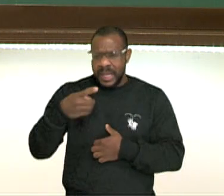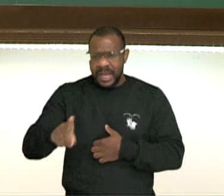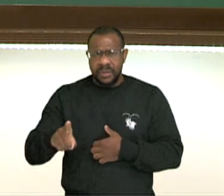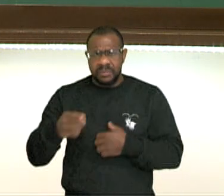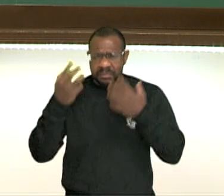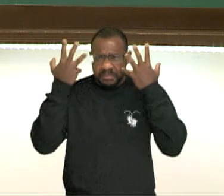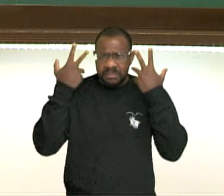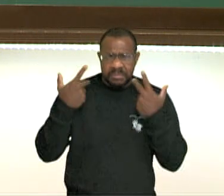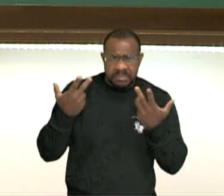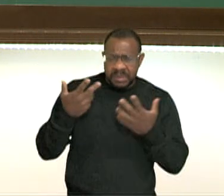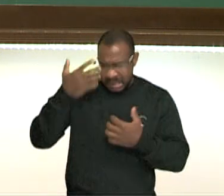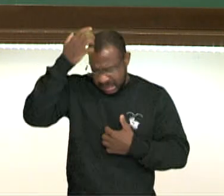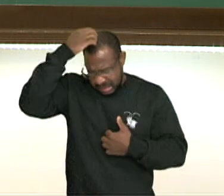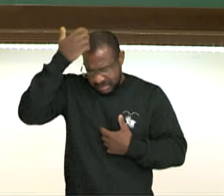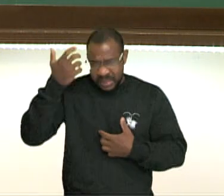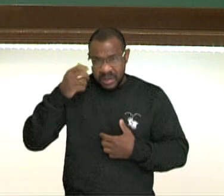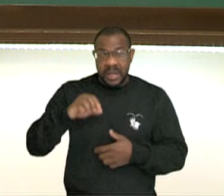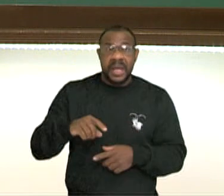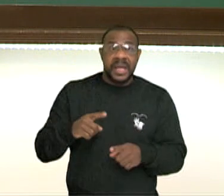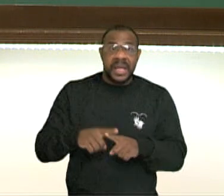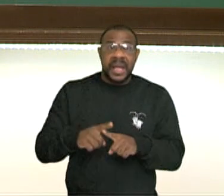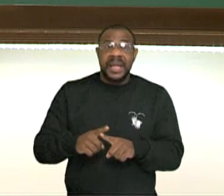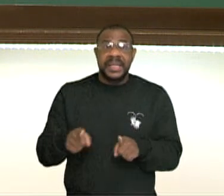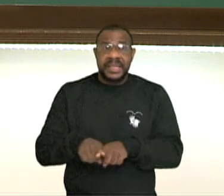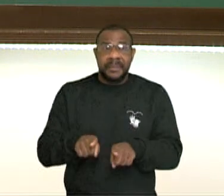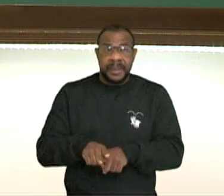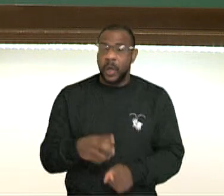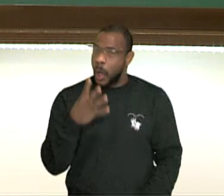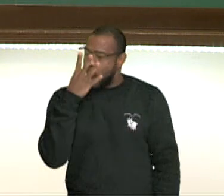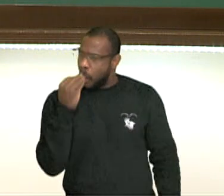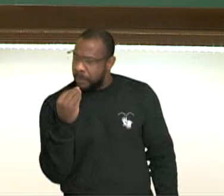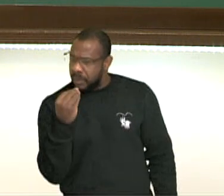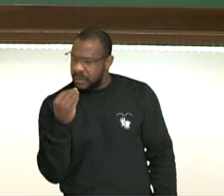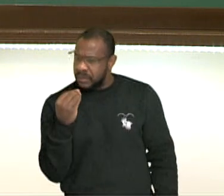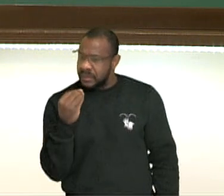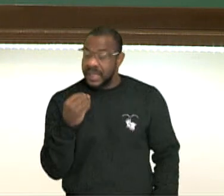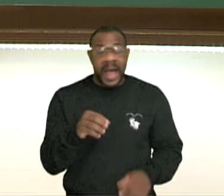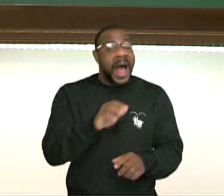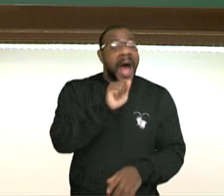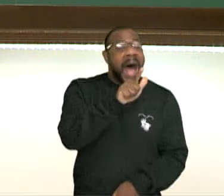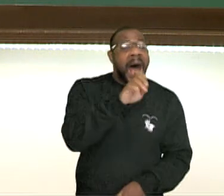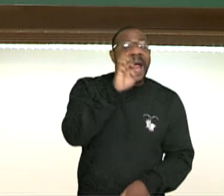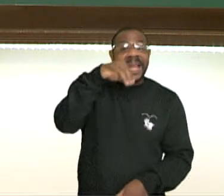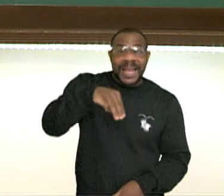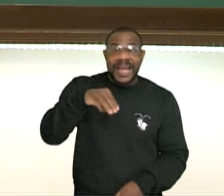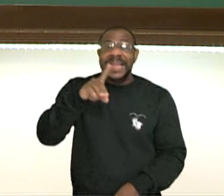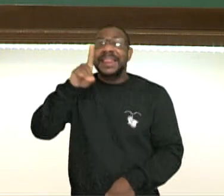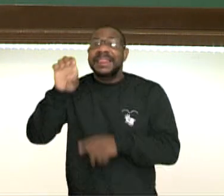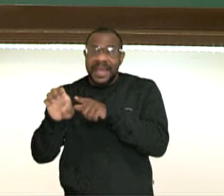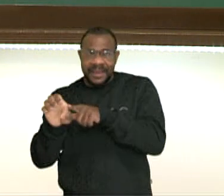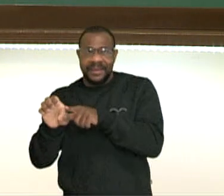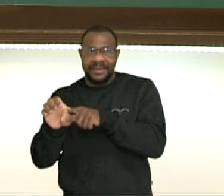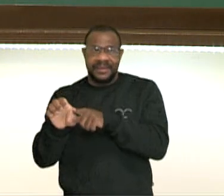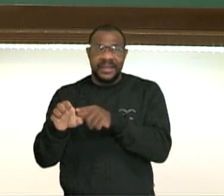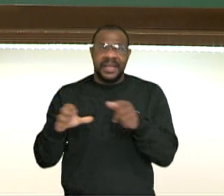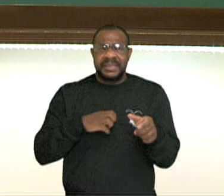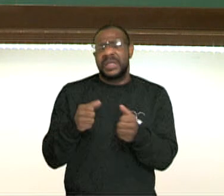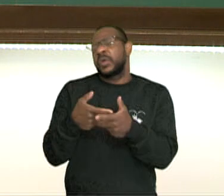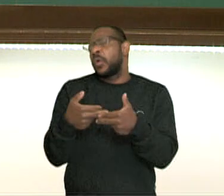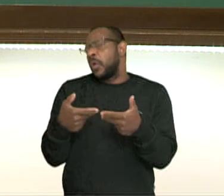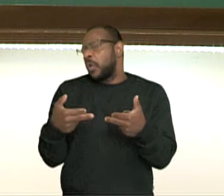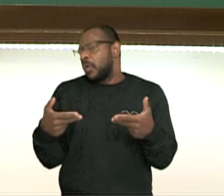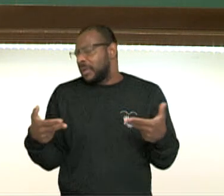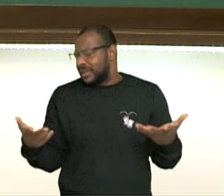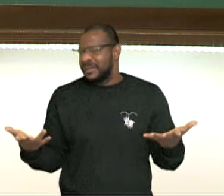de. E isso o leitor já sabe que aquele que eu vou dar importância é aquele que eu vou falar lá por último. Quanta coisa,